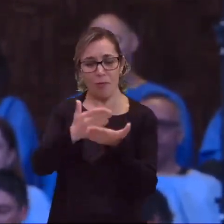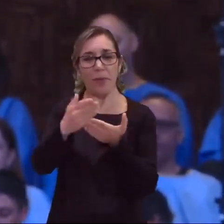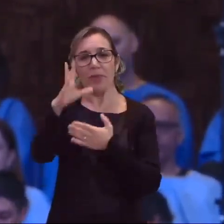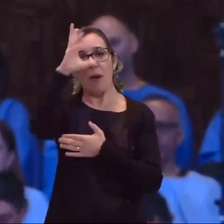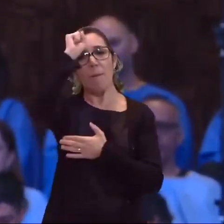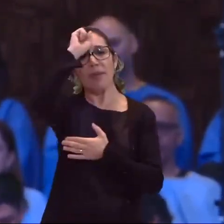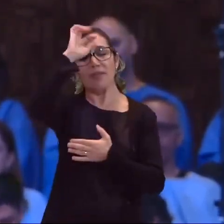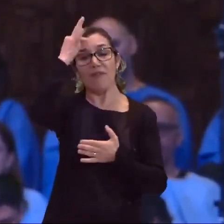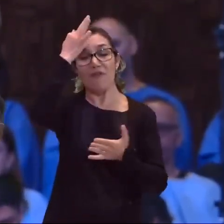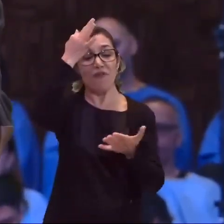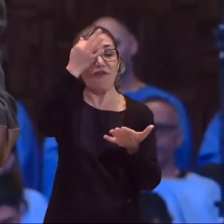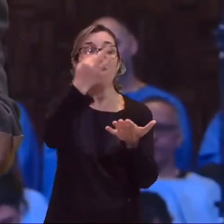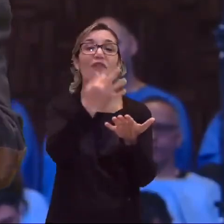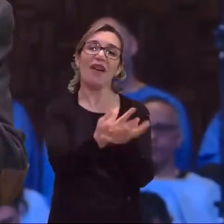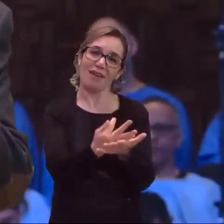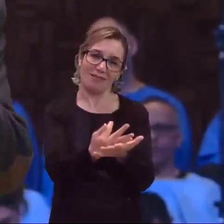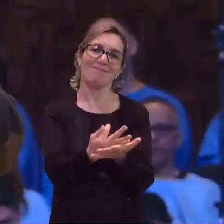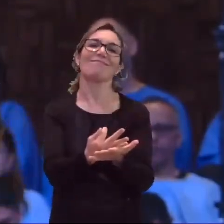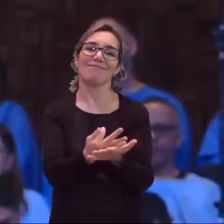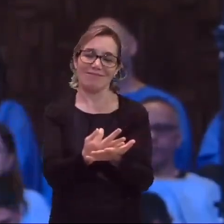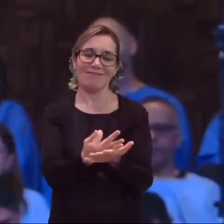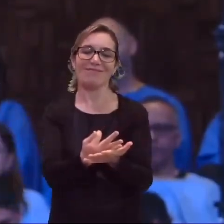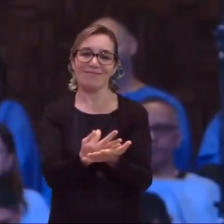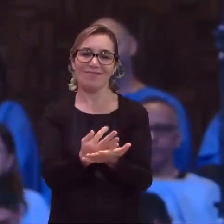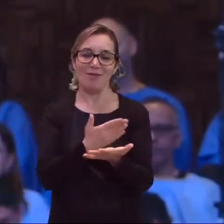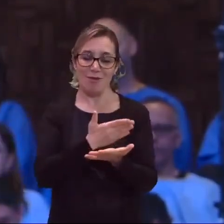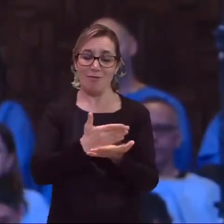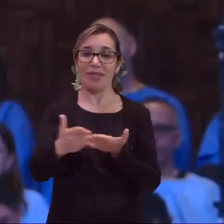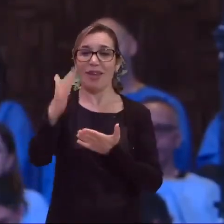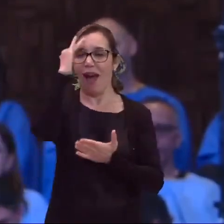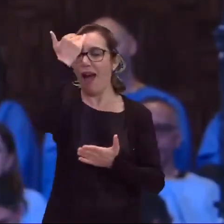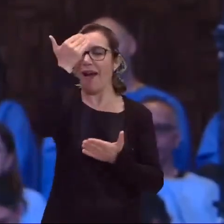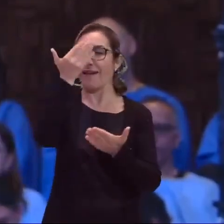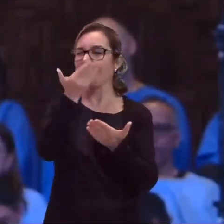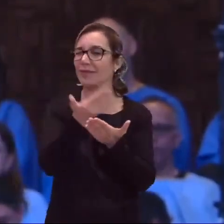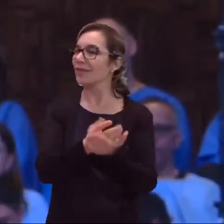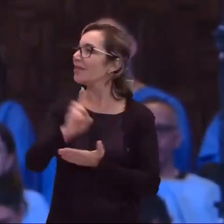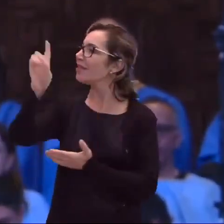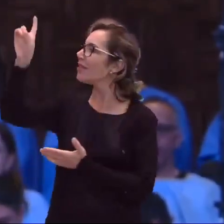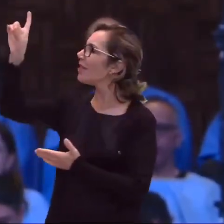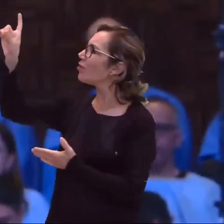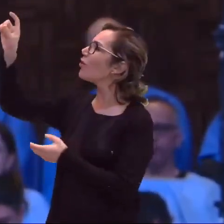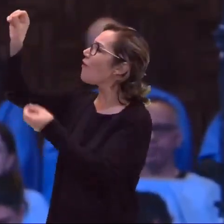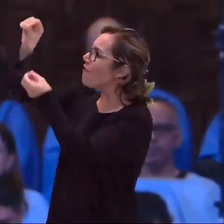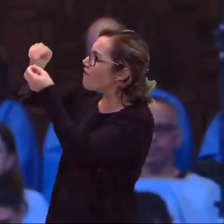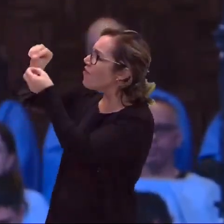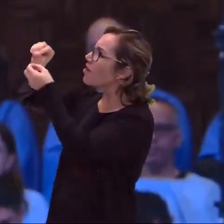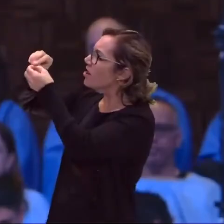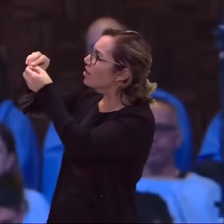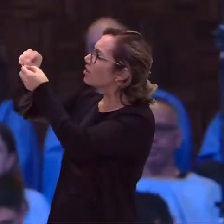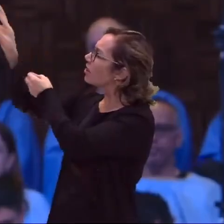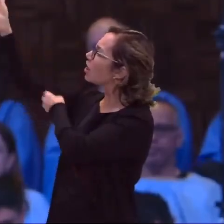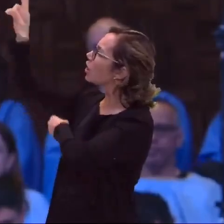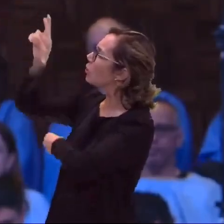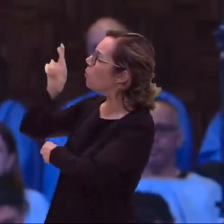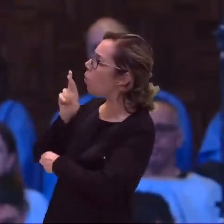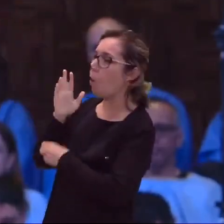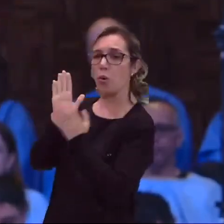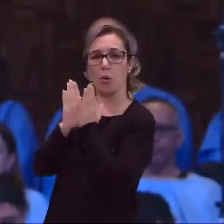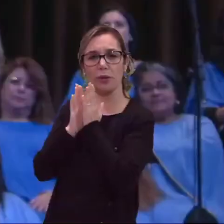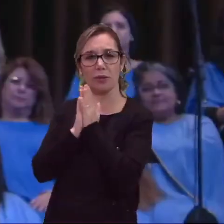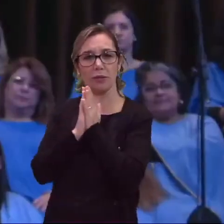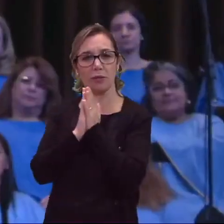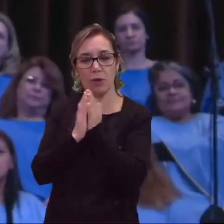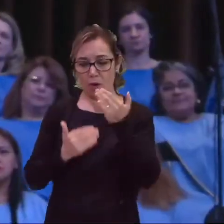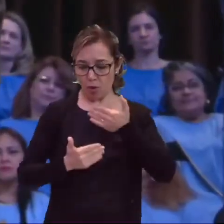direção do espírito e você vai crer o que o senhor vai fazer em seguida vem